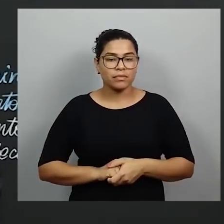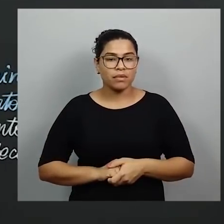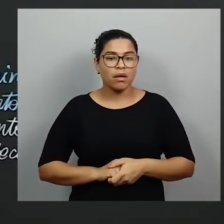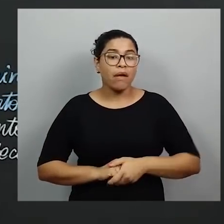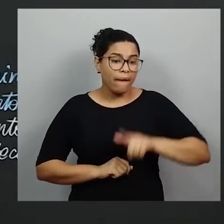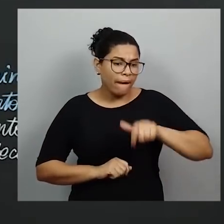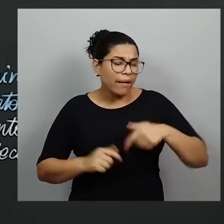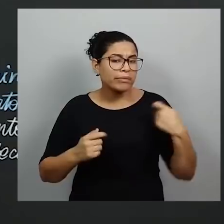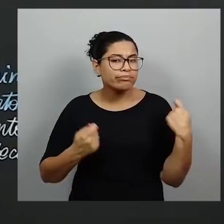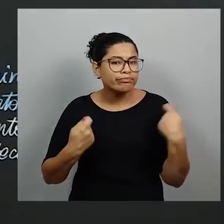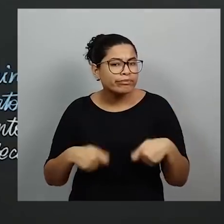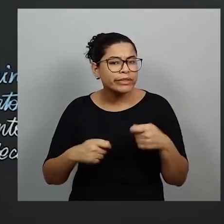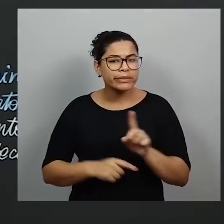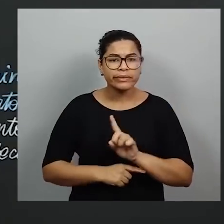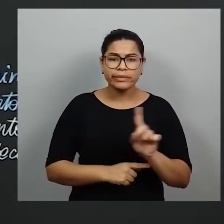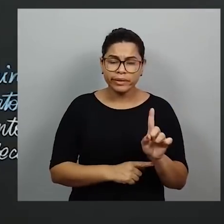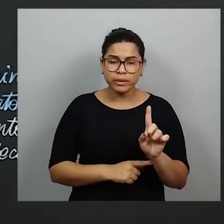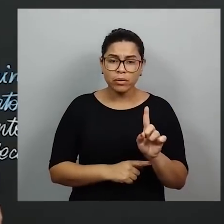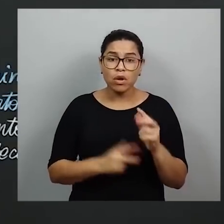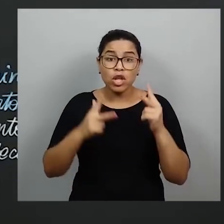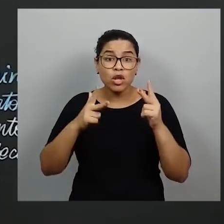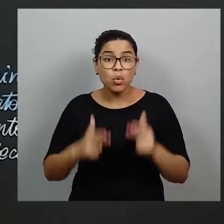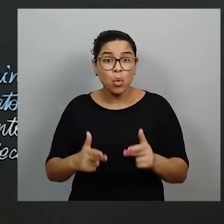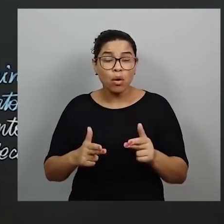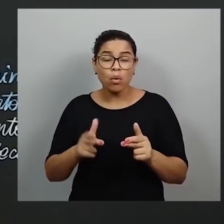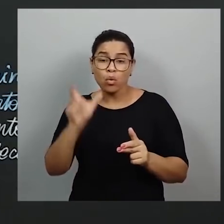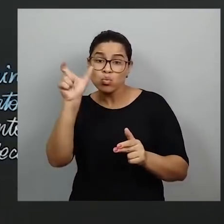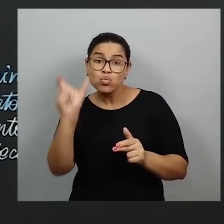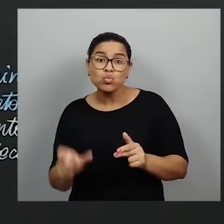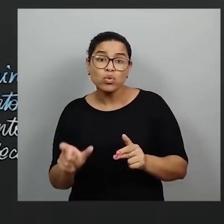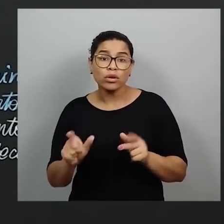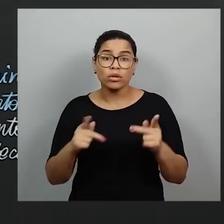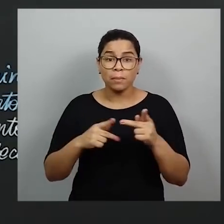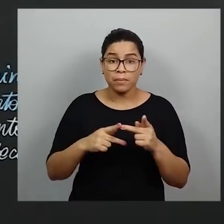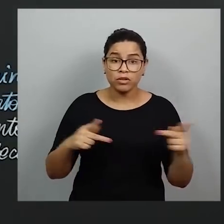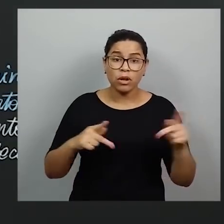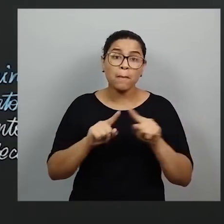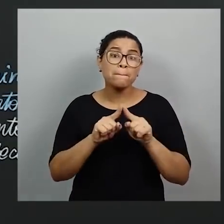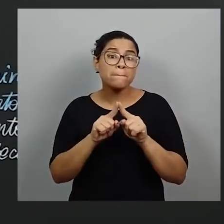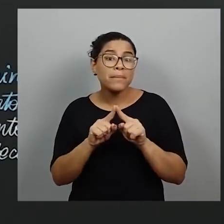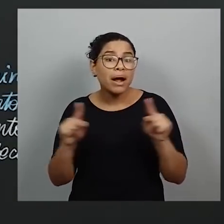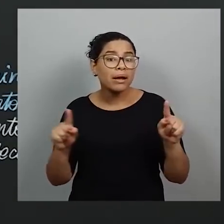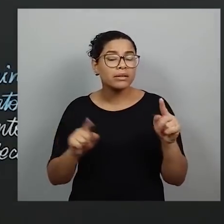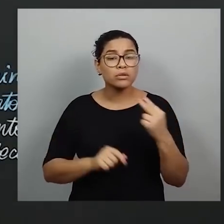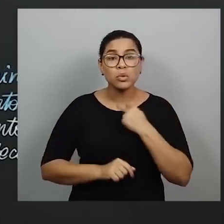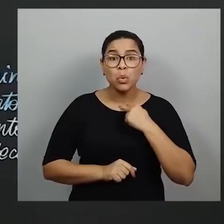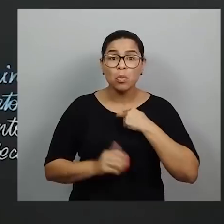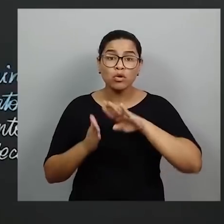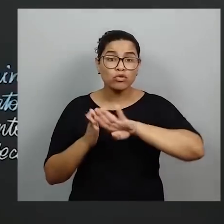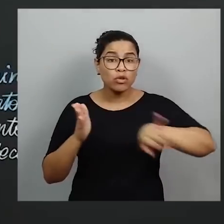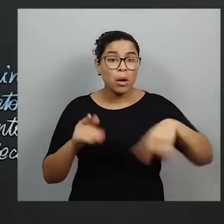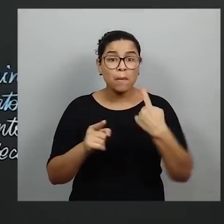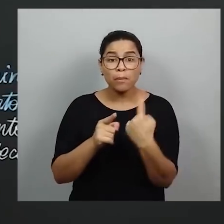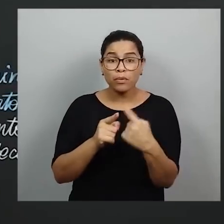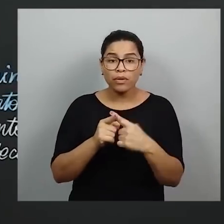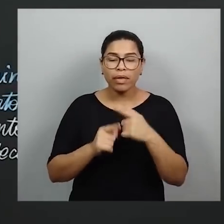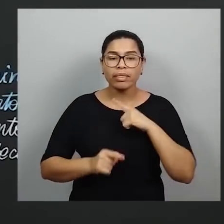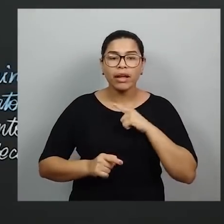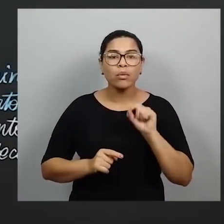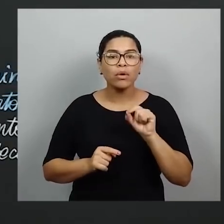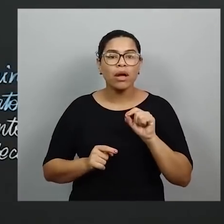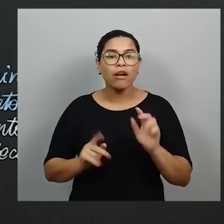sujeito e o predicado, ele integra essa oração e ele não pode ser retirado. Sabe por quê? Porque ele tem um